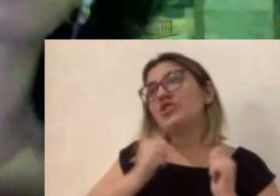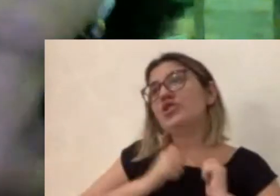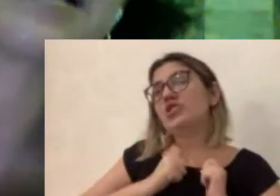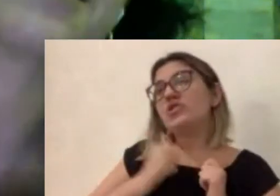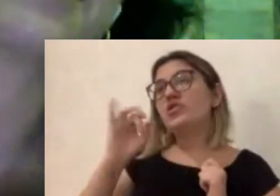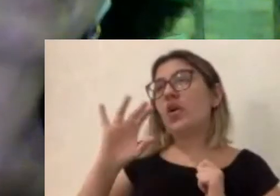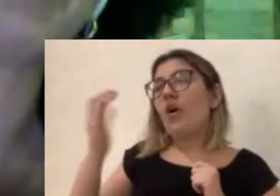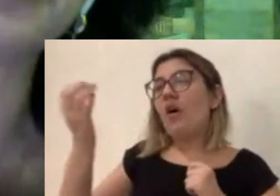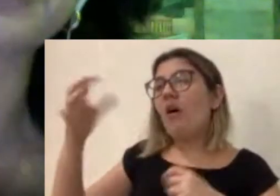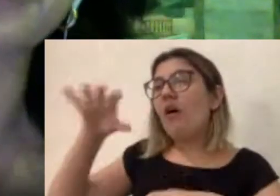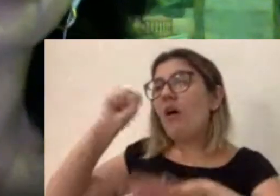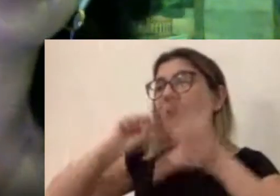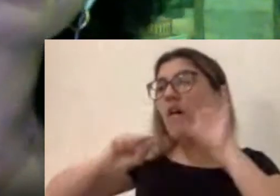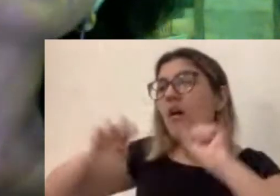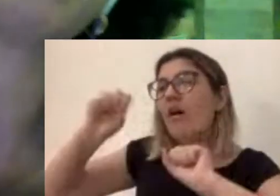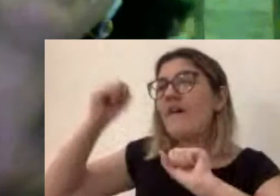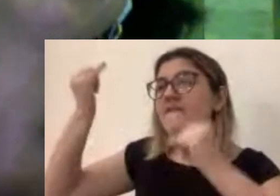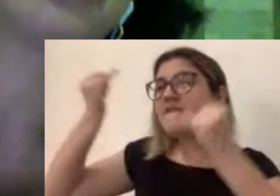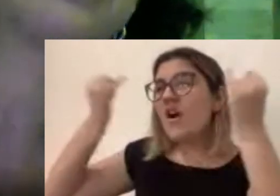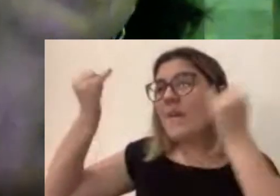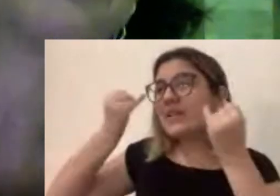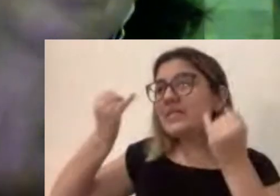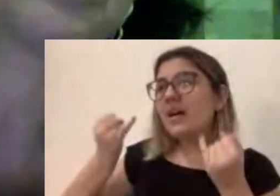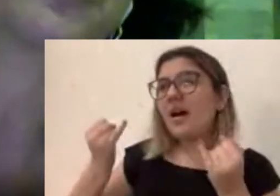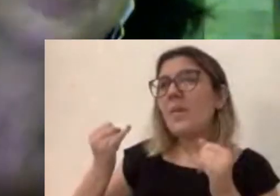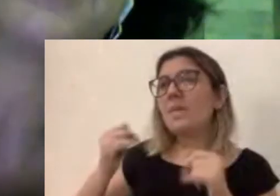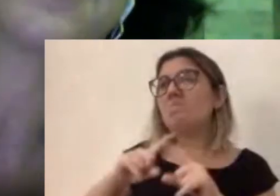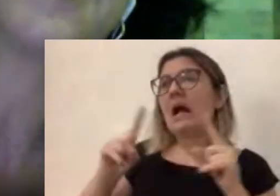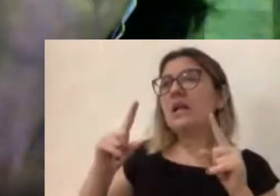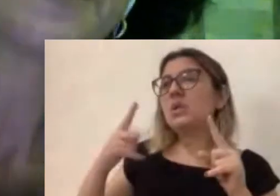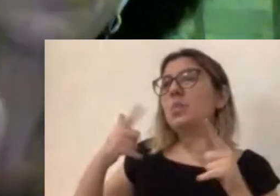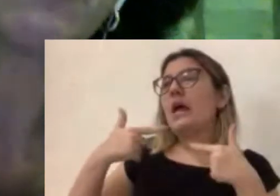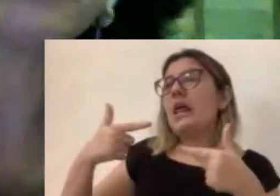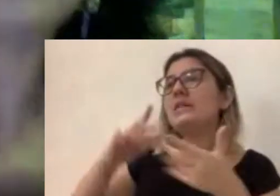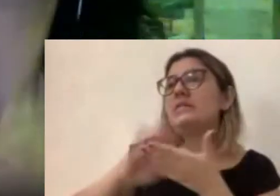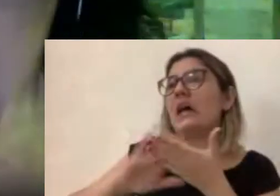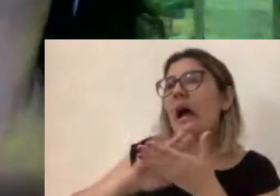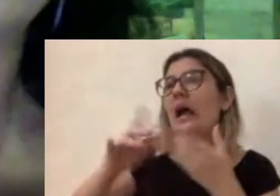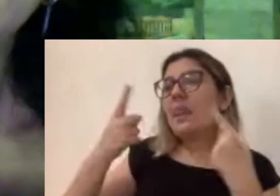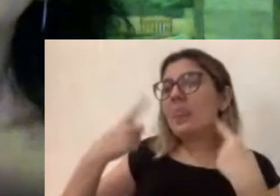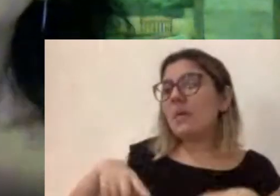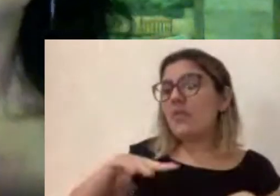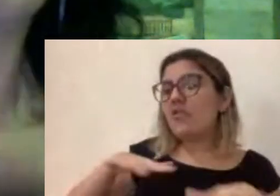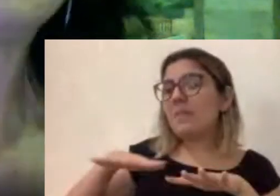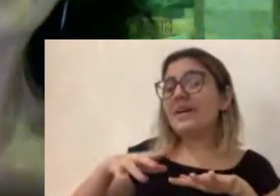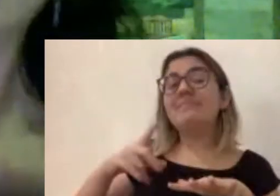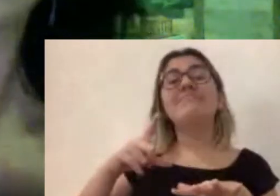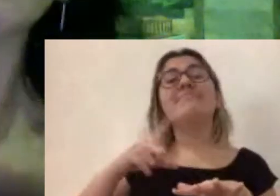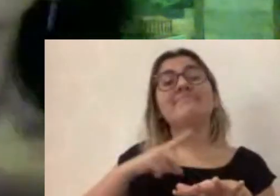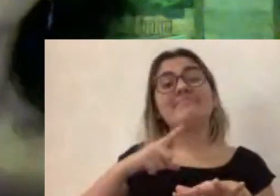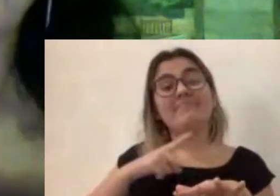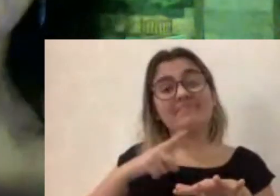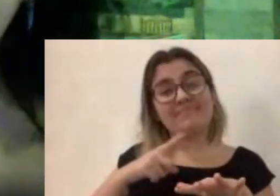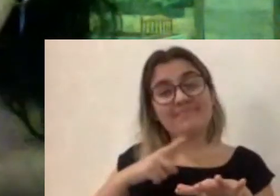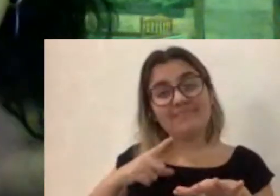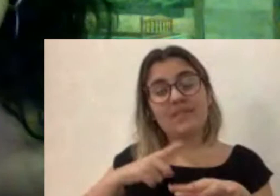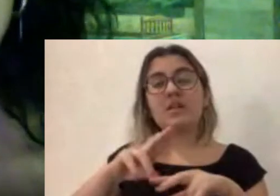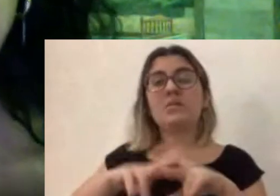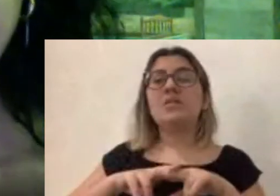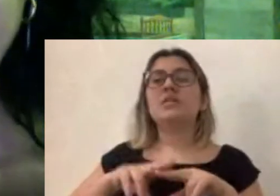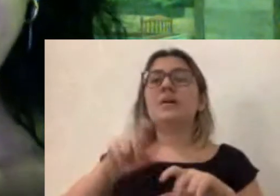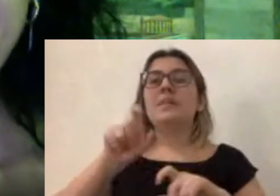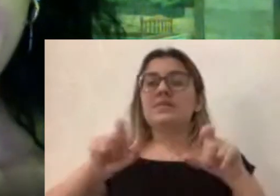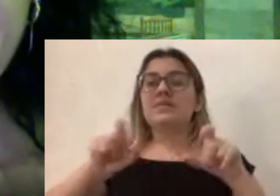só passivamente assistindo, recebendo todas as informações e não tendo que mobilizar absolutamente nada dentro de